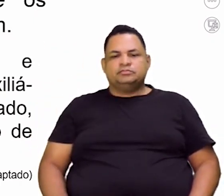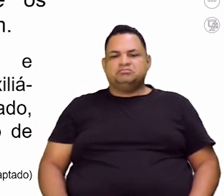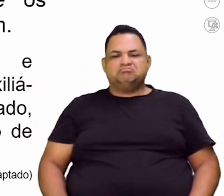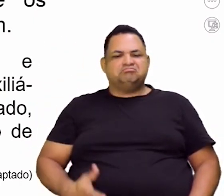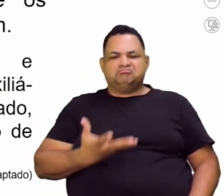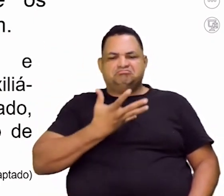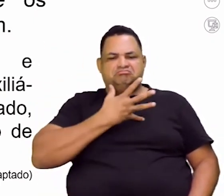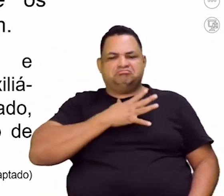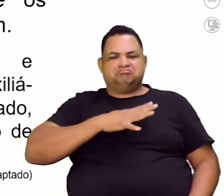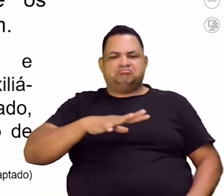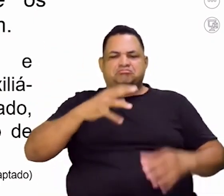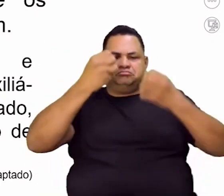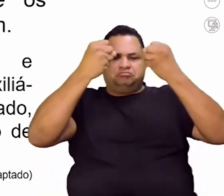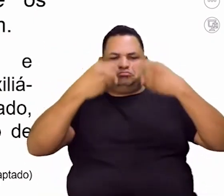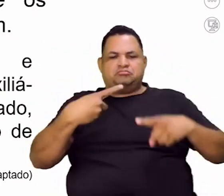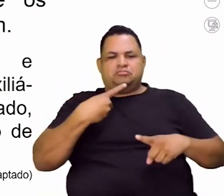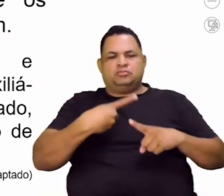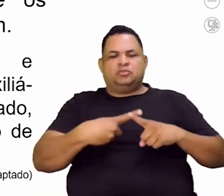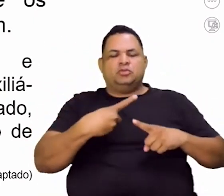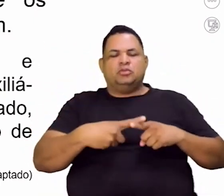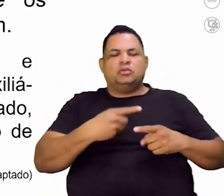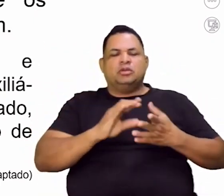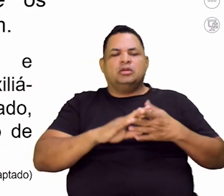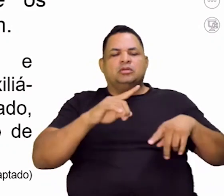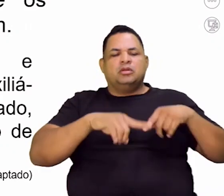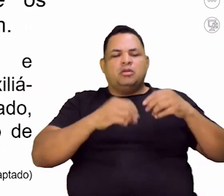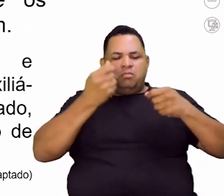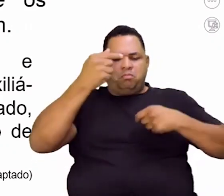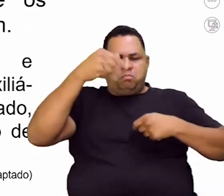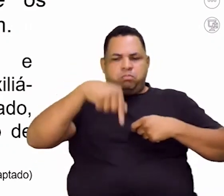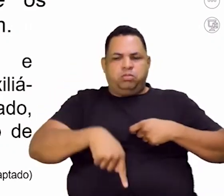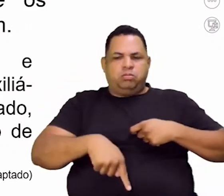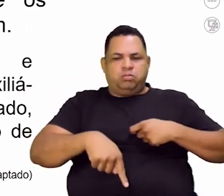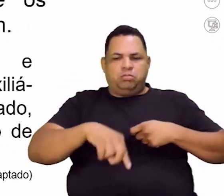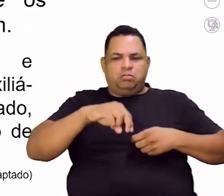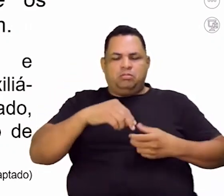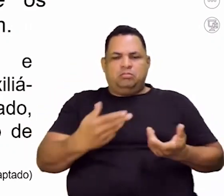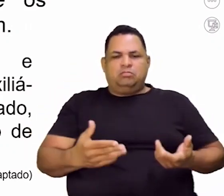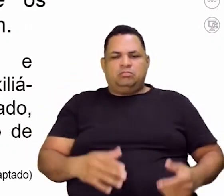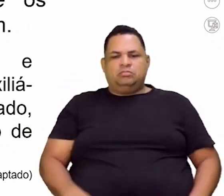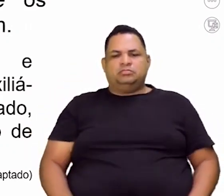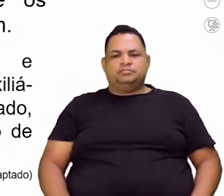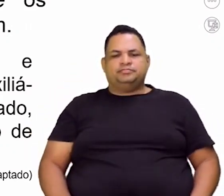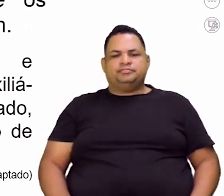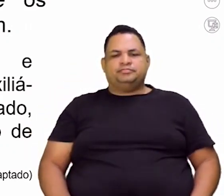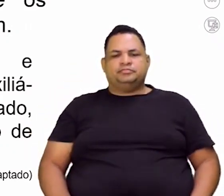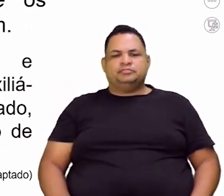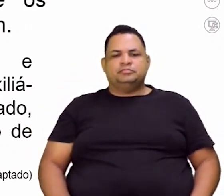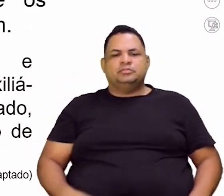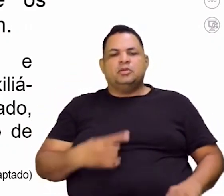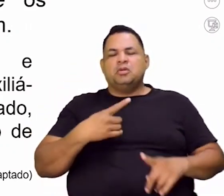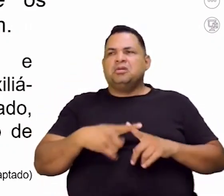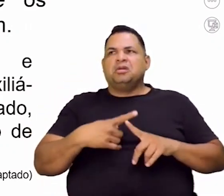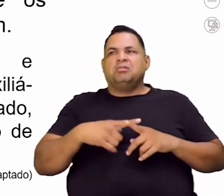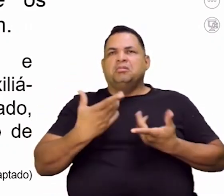não se interessava em explicar o porquê os corpos caem. Lembra na fase da criança, sempre é